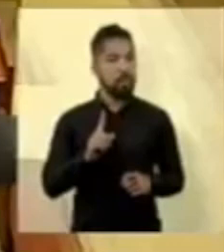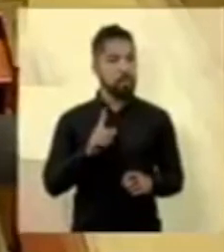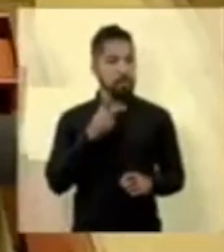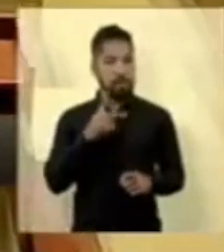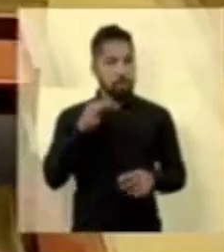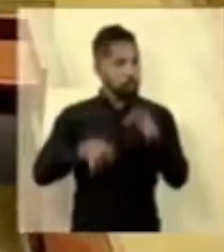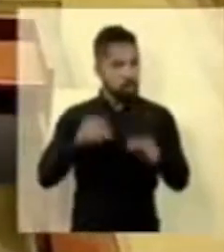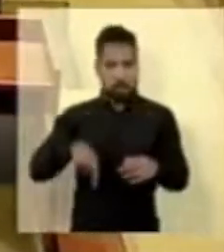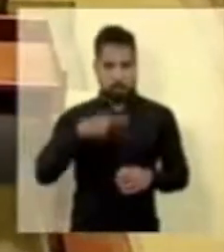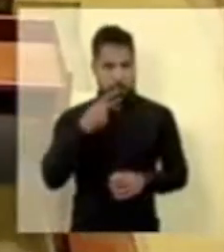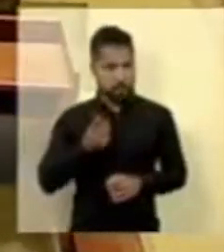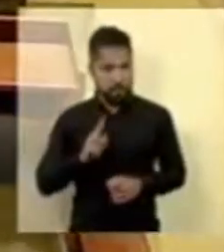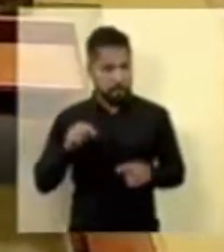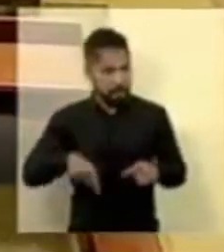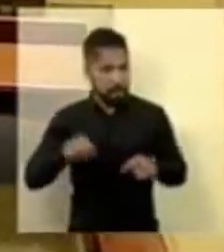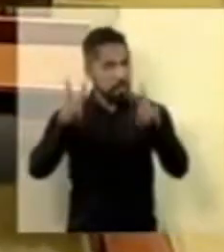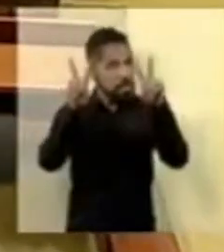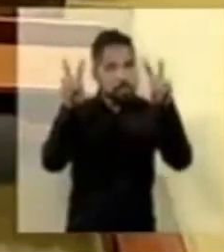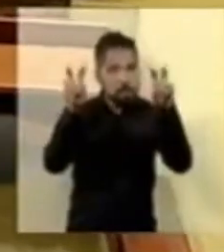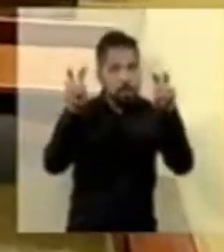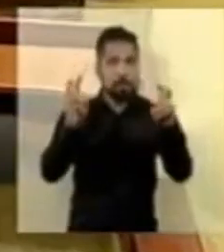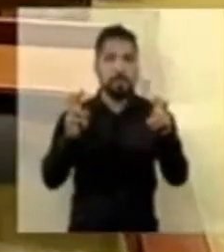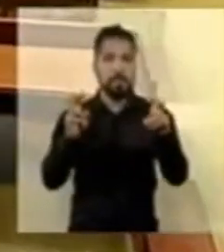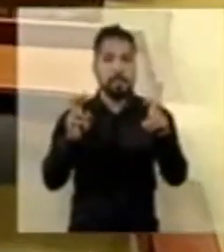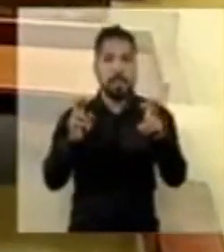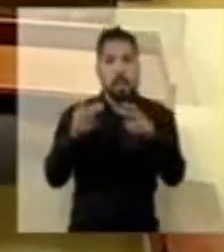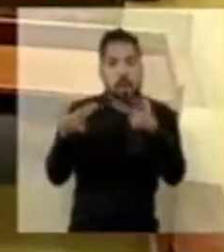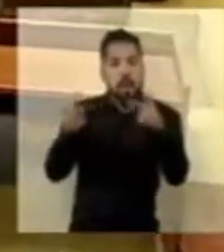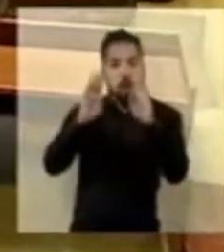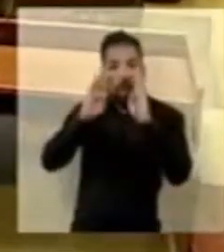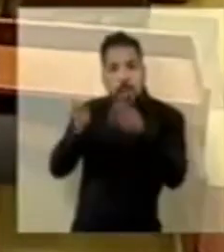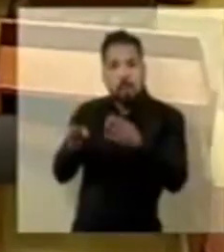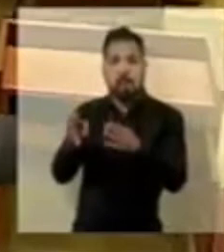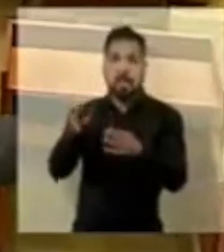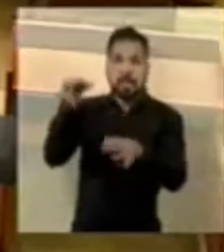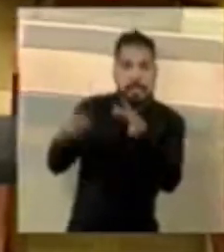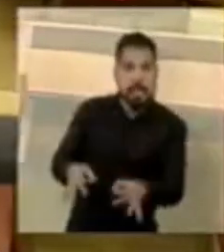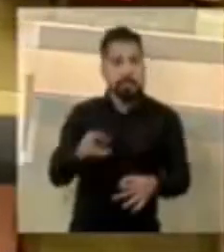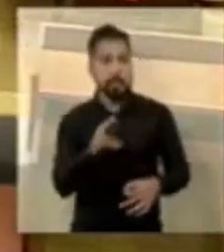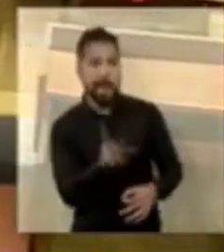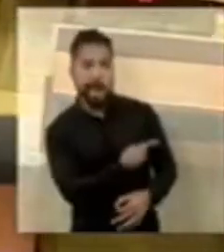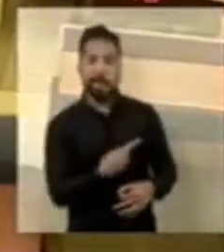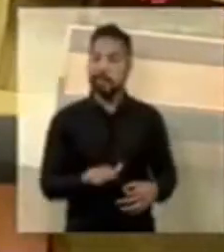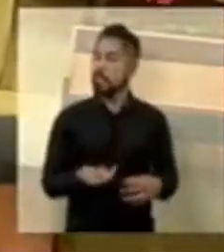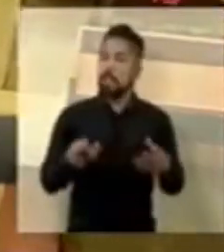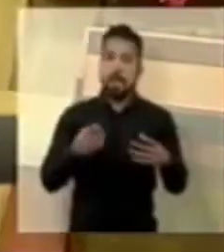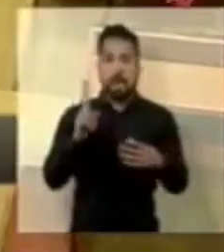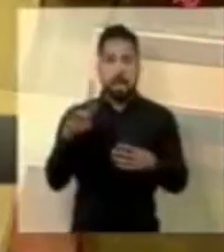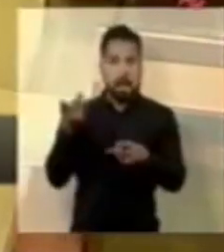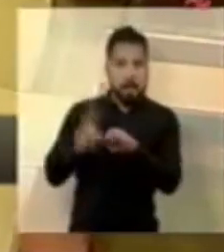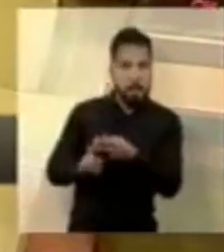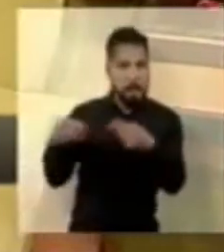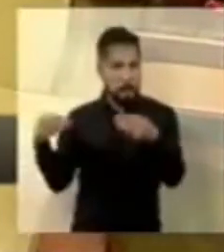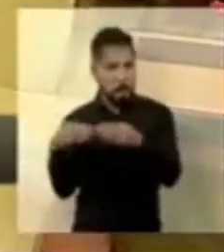e eu não estou falando sobre caso concreto de ser justo e injusto se a condenação foi